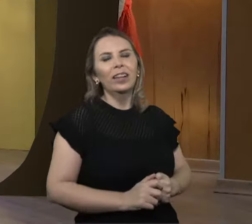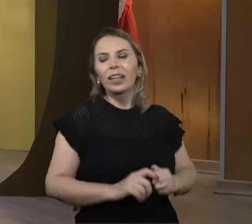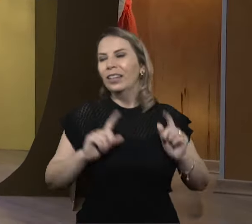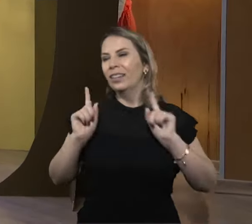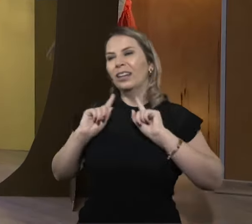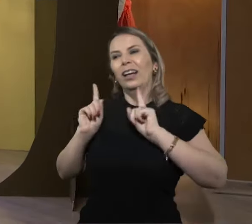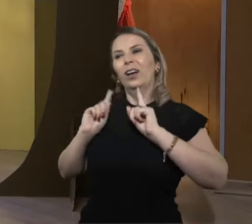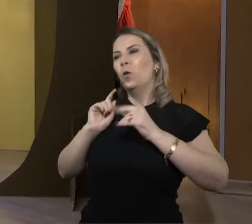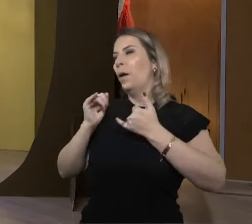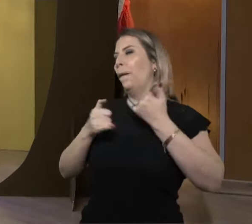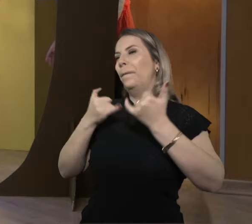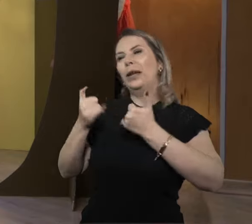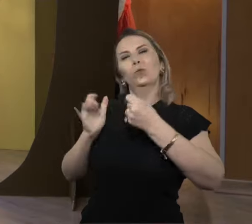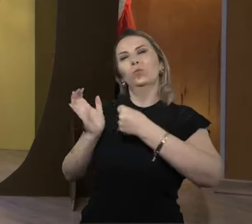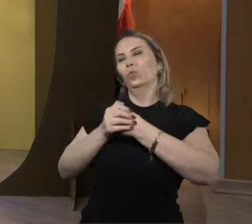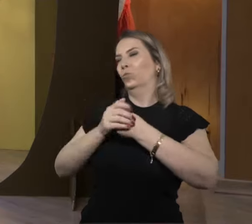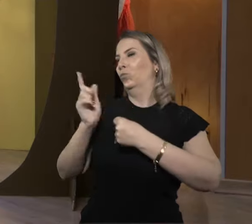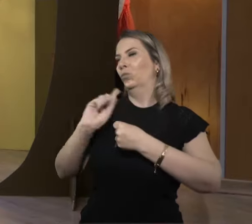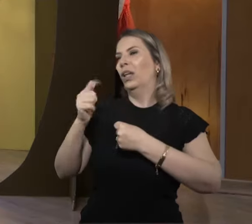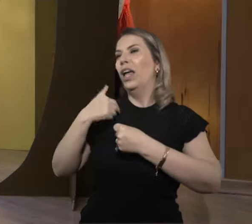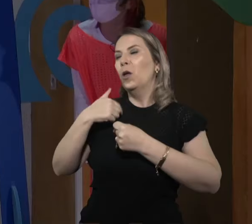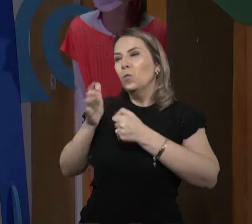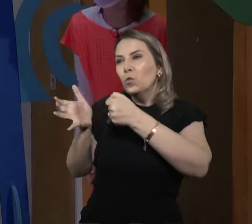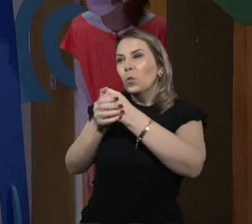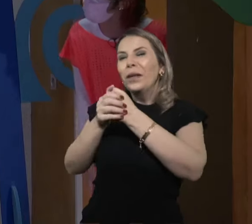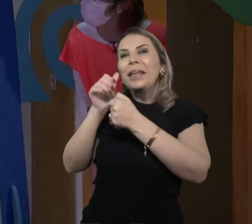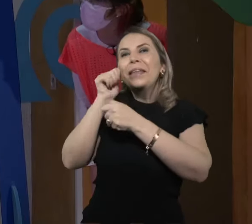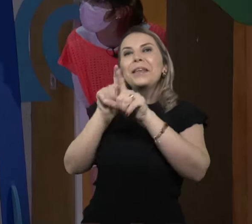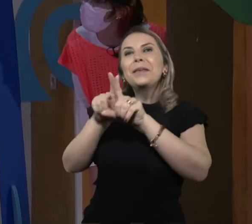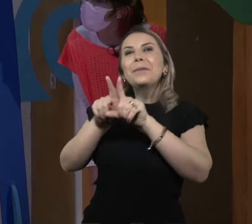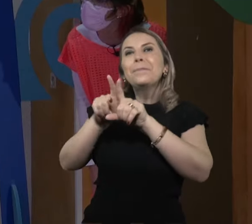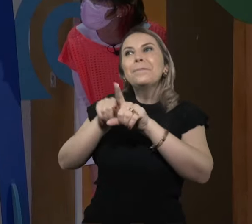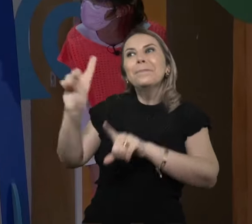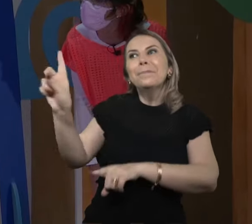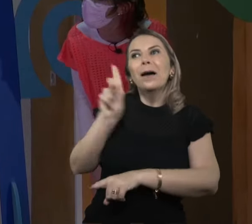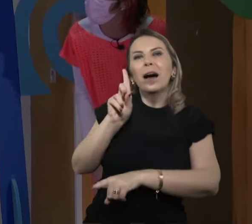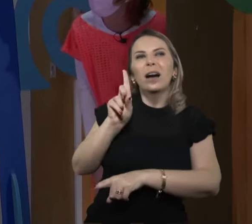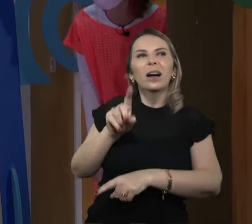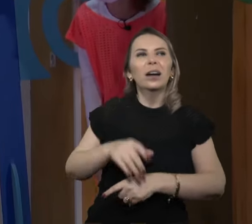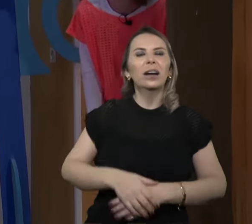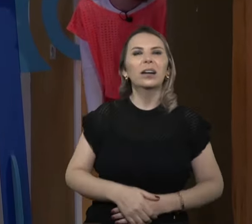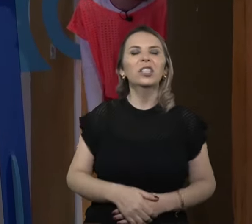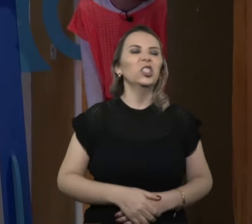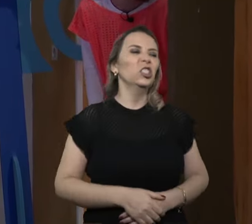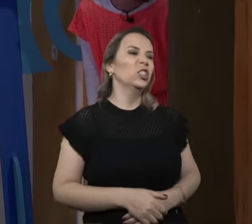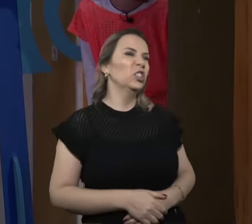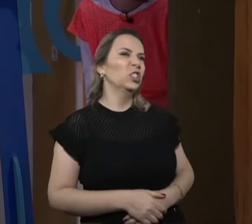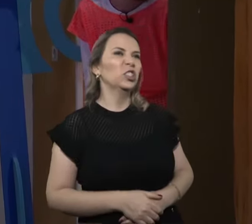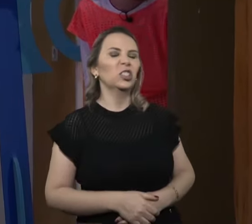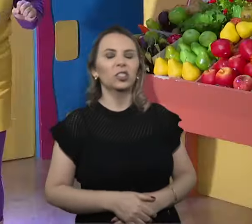Deixa. Manu, eu não tô brincando de esconde-esconde, não. Eu tô me escondendo da minha irmã.